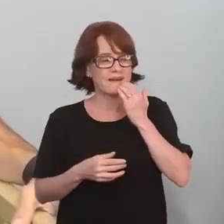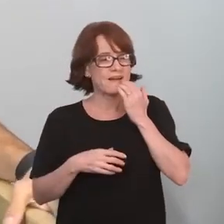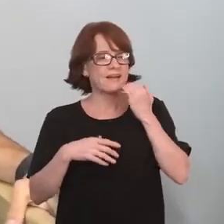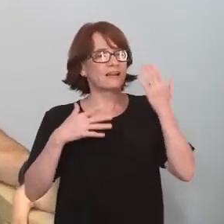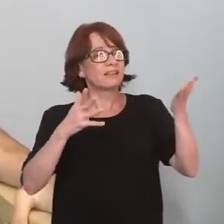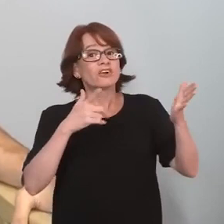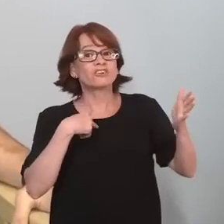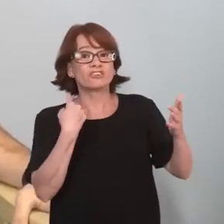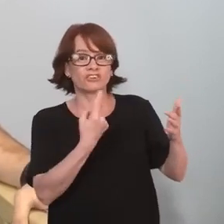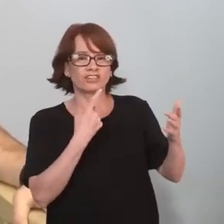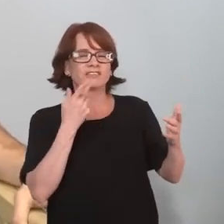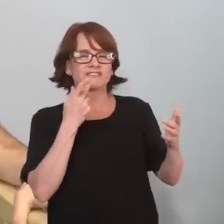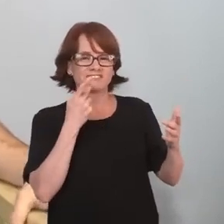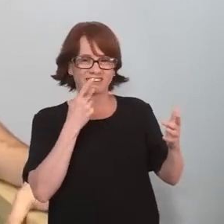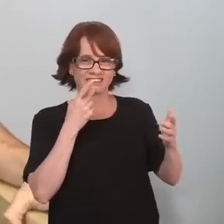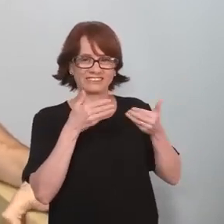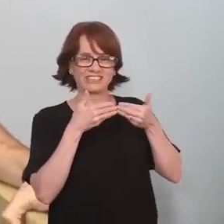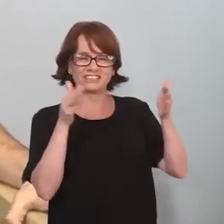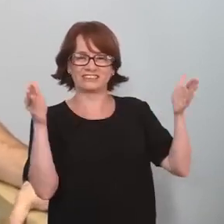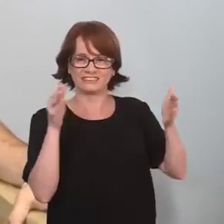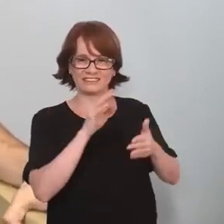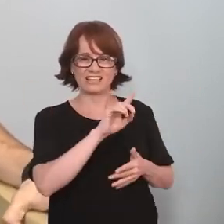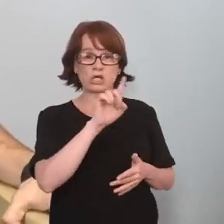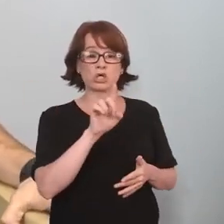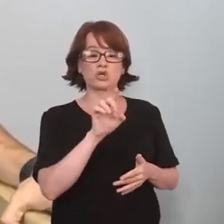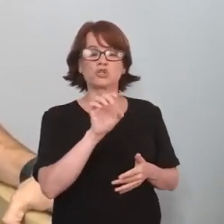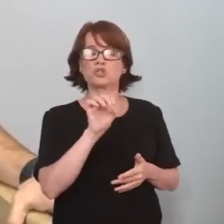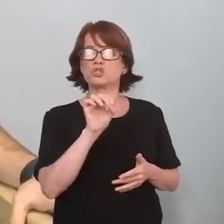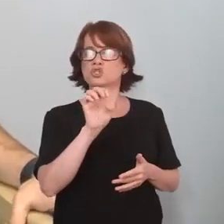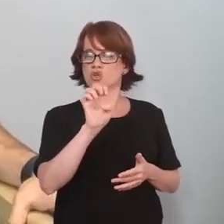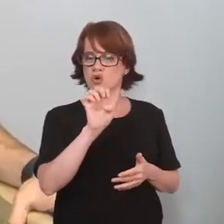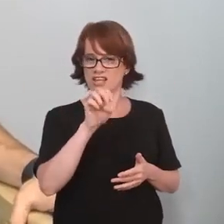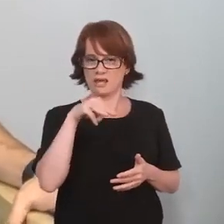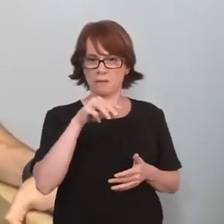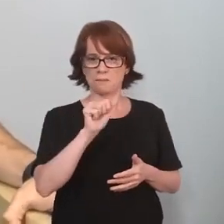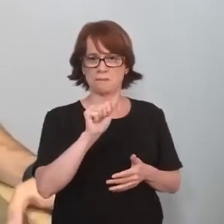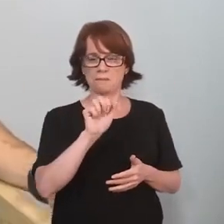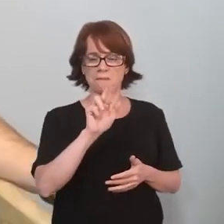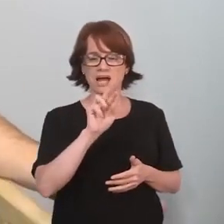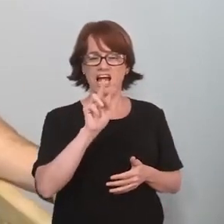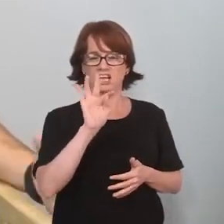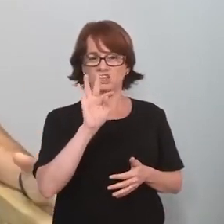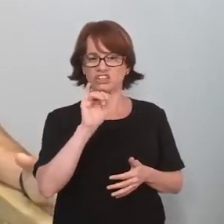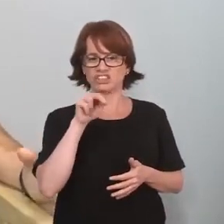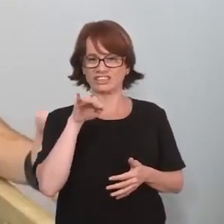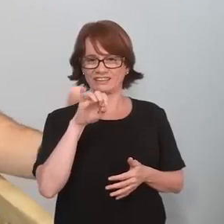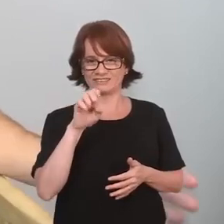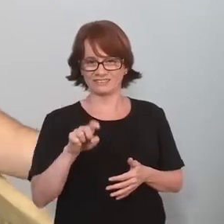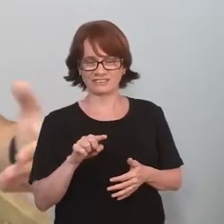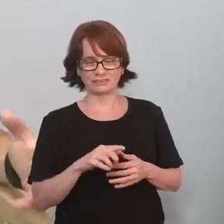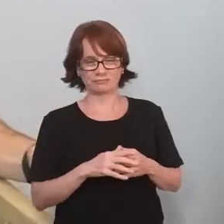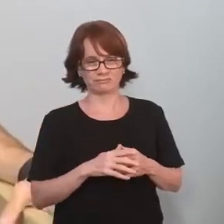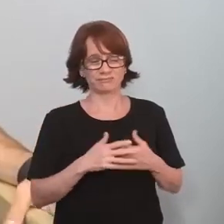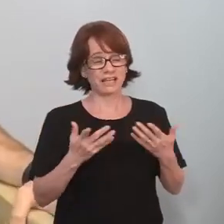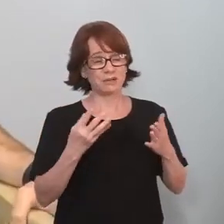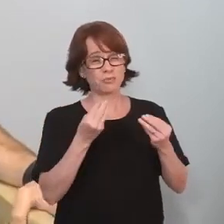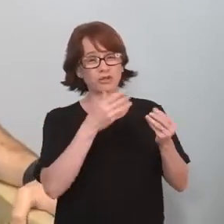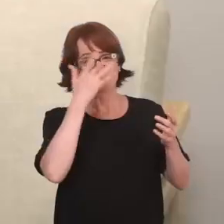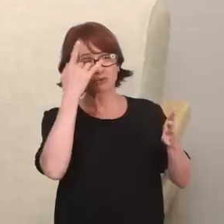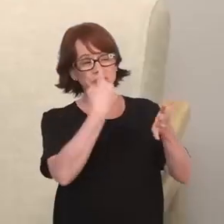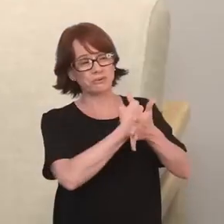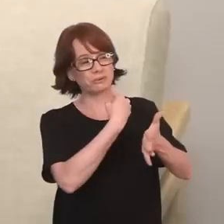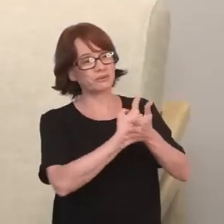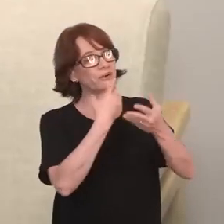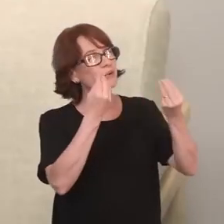nosso programa aqui com a Zoe Martins. Tira a curiosidade de um monte de gente que me perguntou como é que nasceu a amizade entre Bia Kicis e Zoe